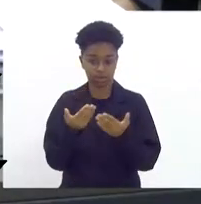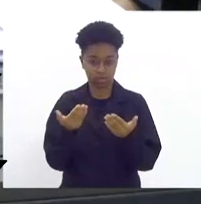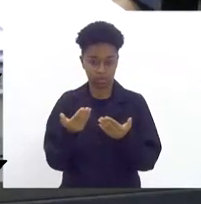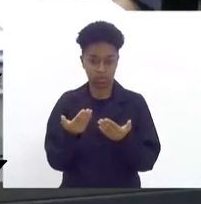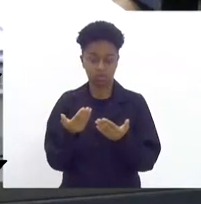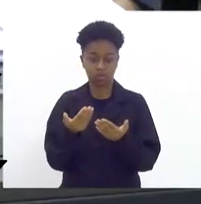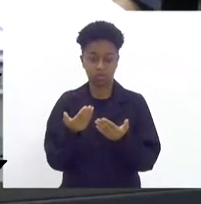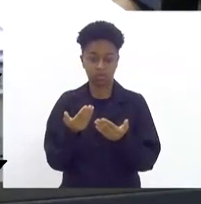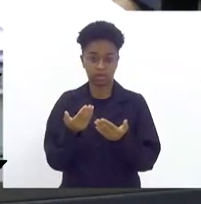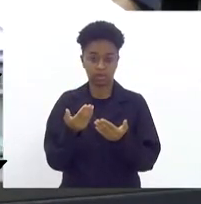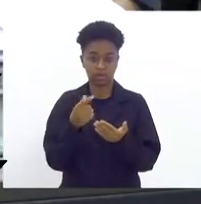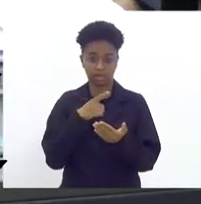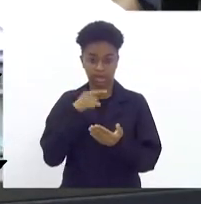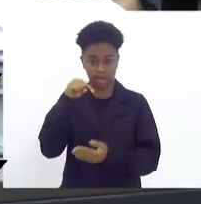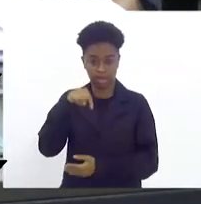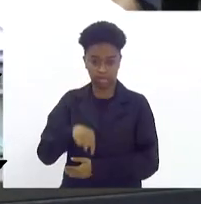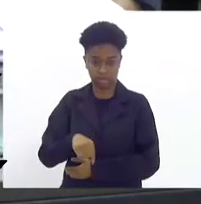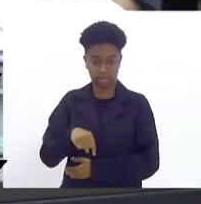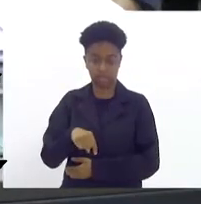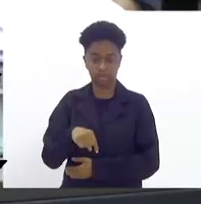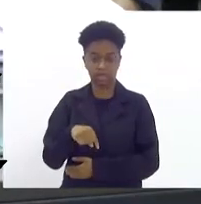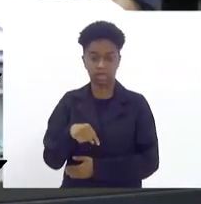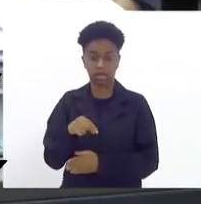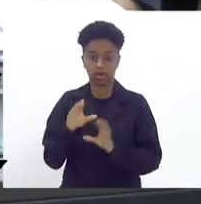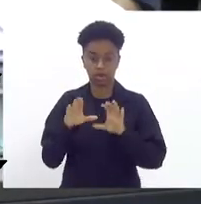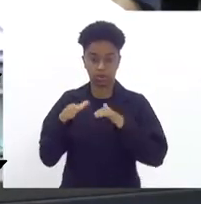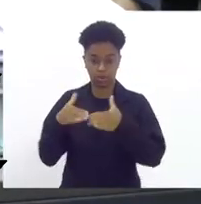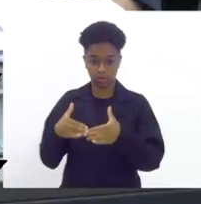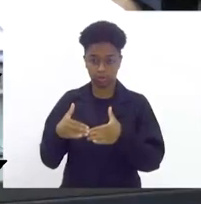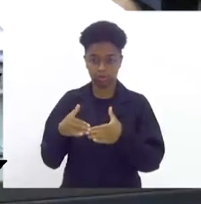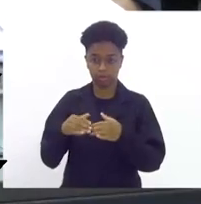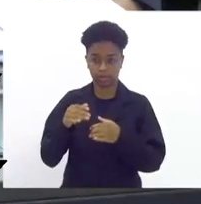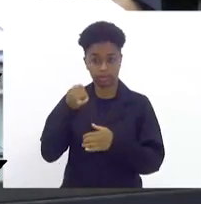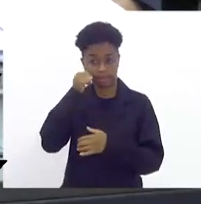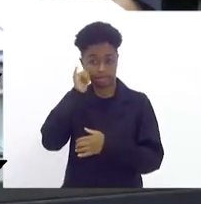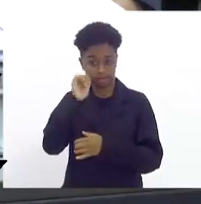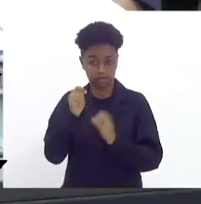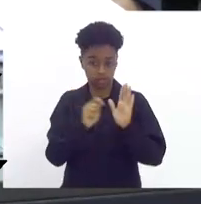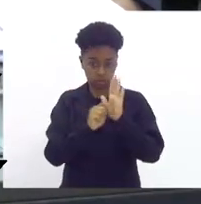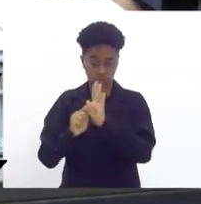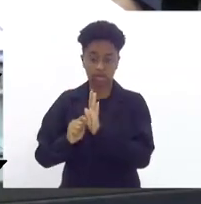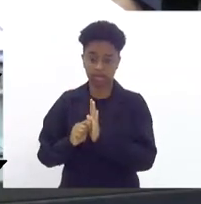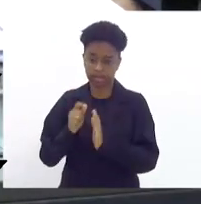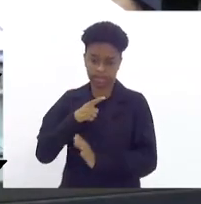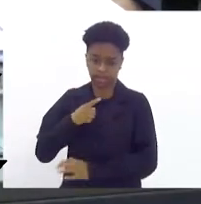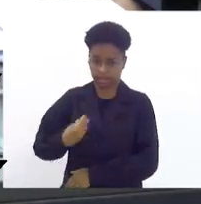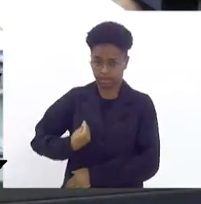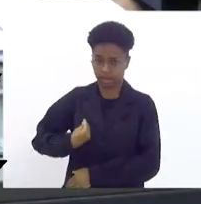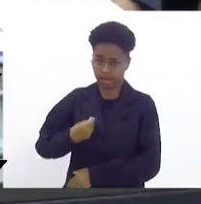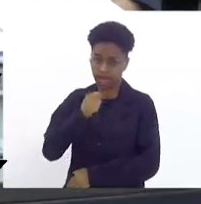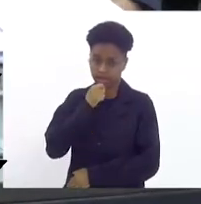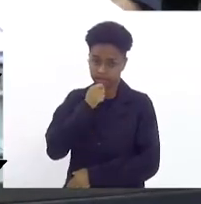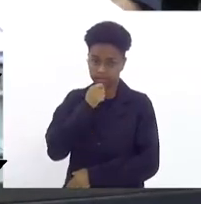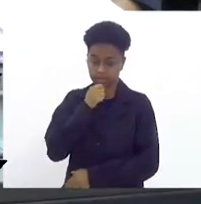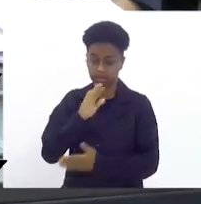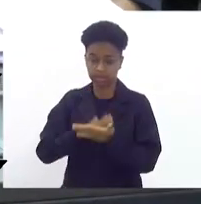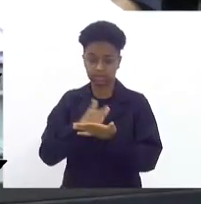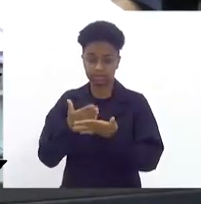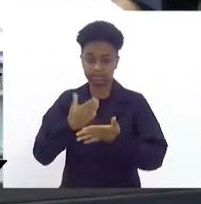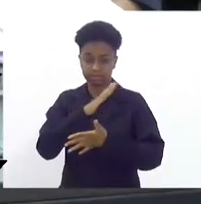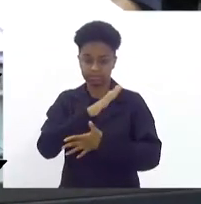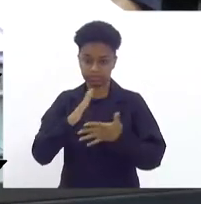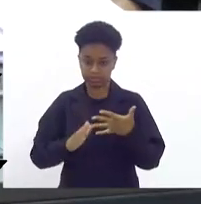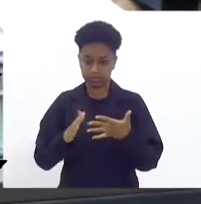Nós acabamos de ter aqui na Comissão de Prevenção às Drogas, nós tivemos, aliás, ela está ainda aqui, a intérprete de Libras, que veio